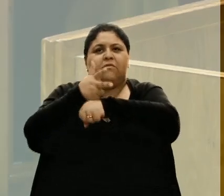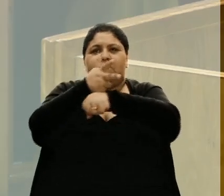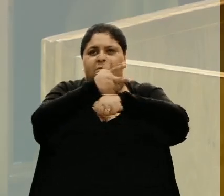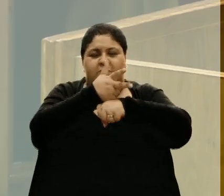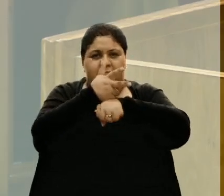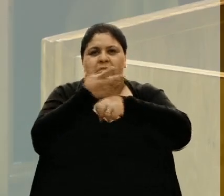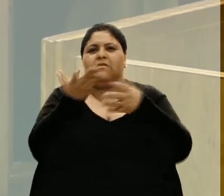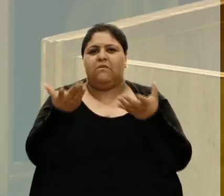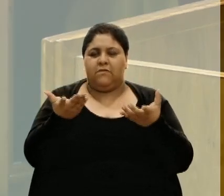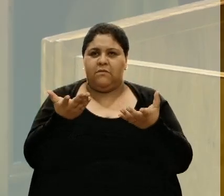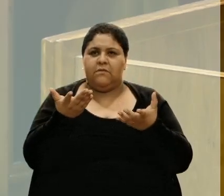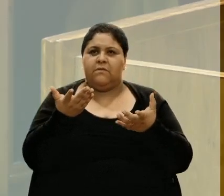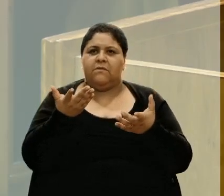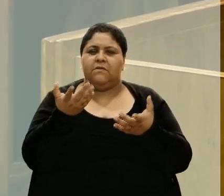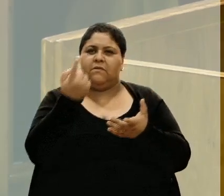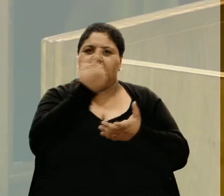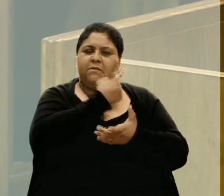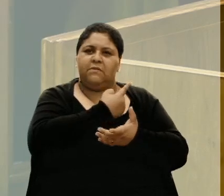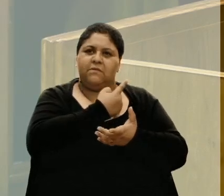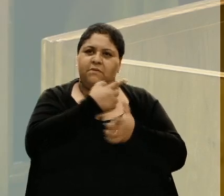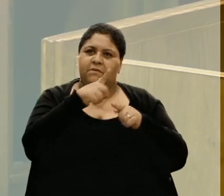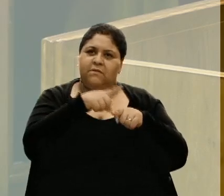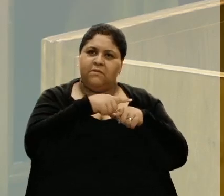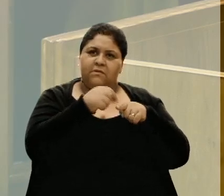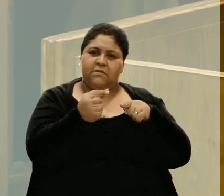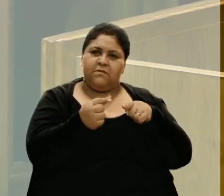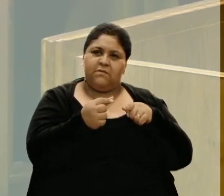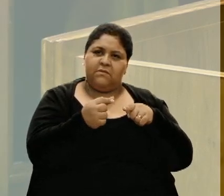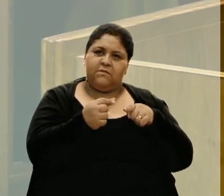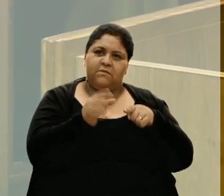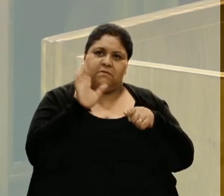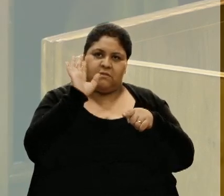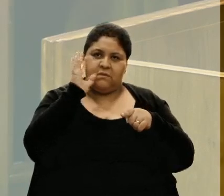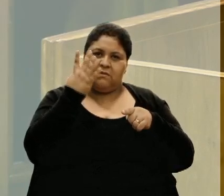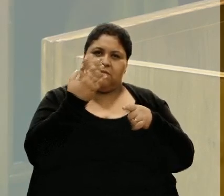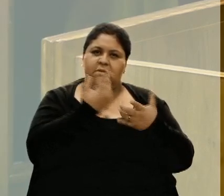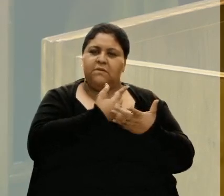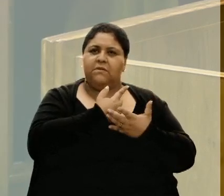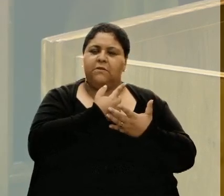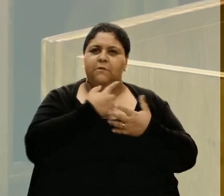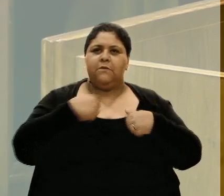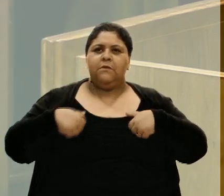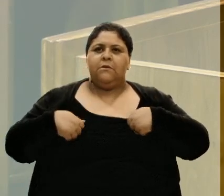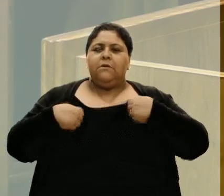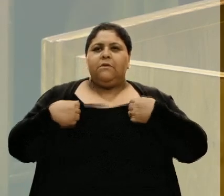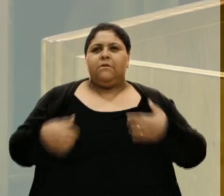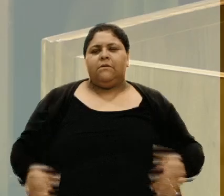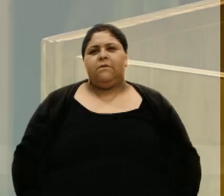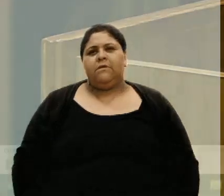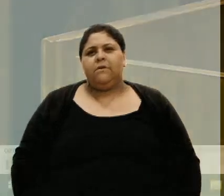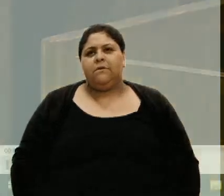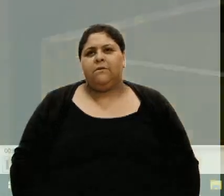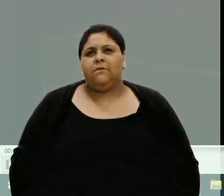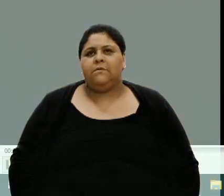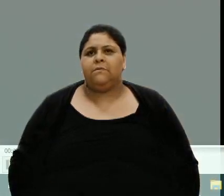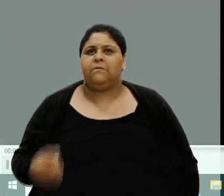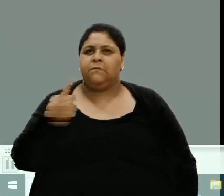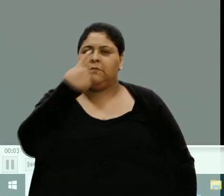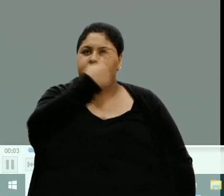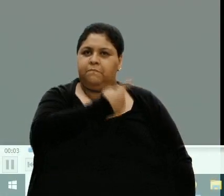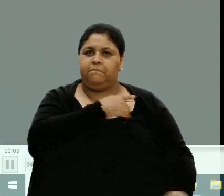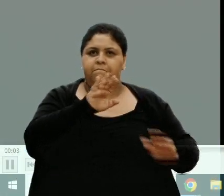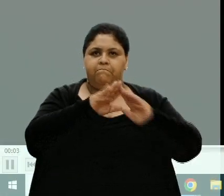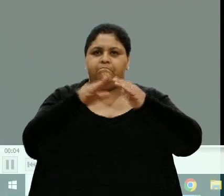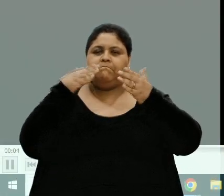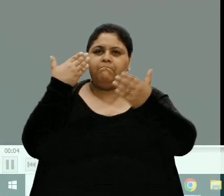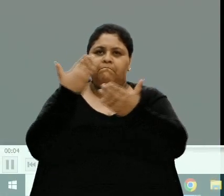é nesta saída ali que acontece. Nós estamos aqui na